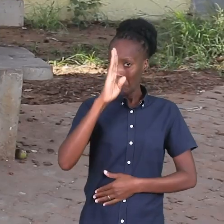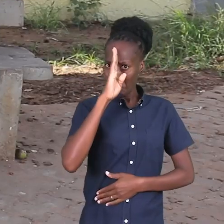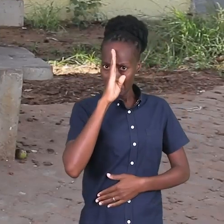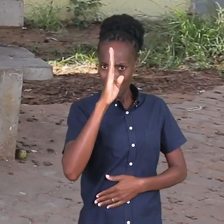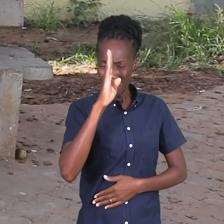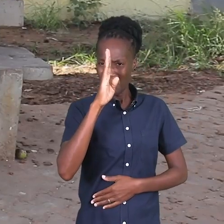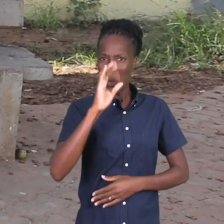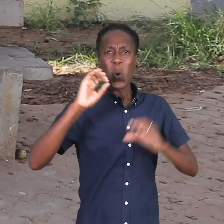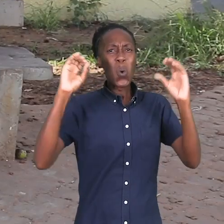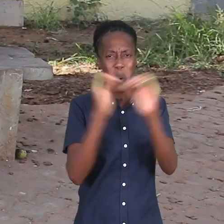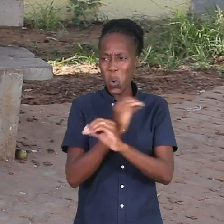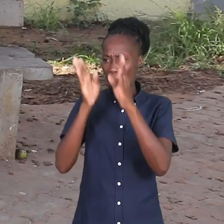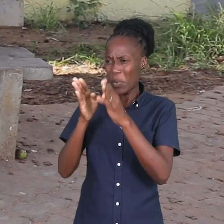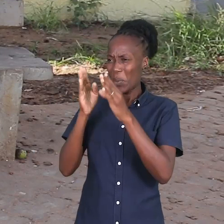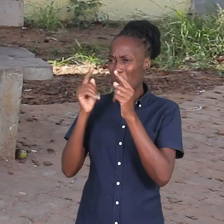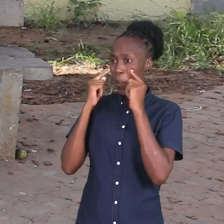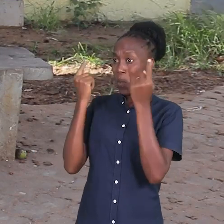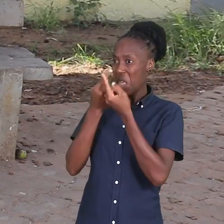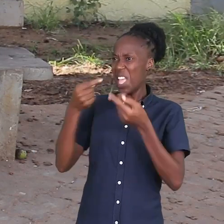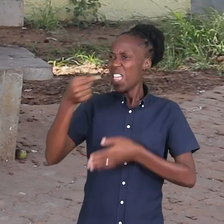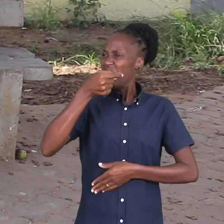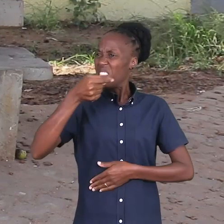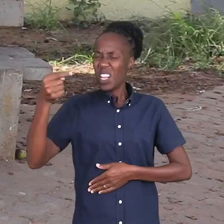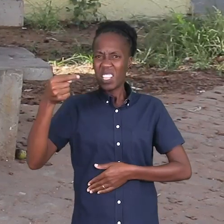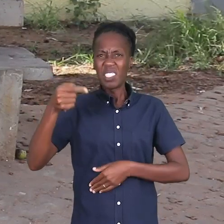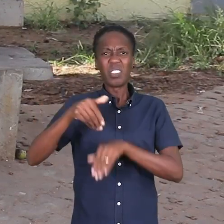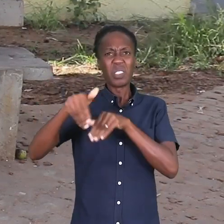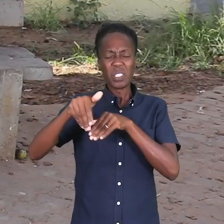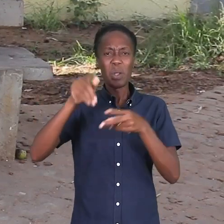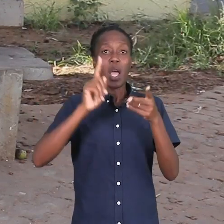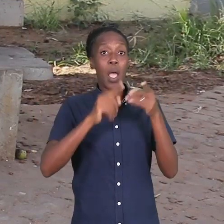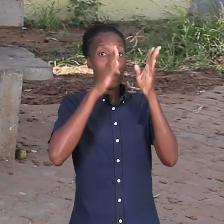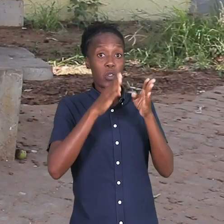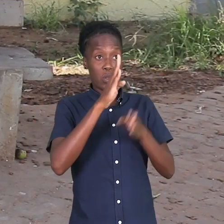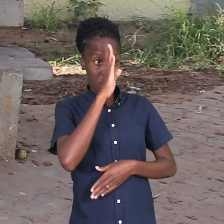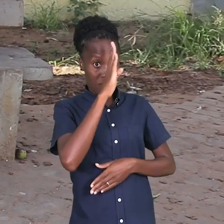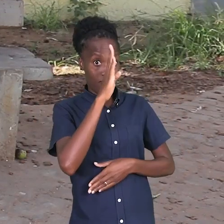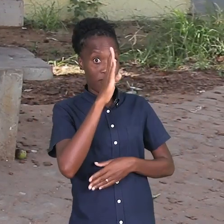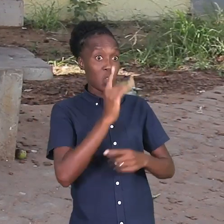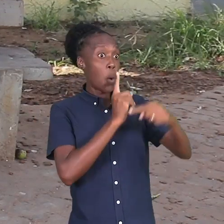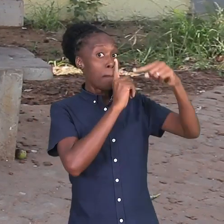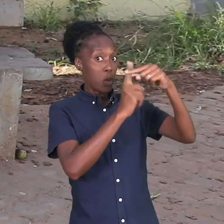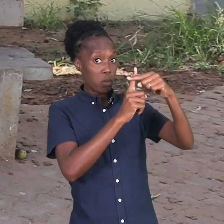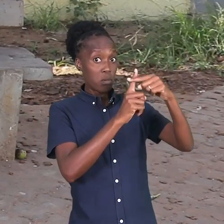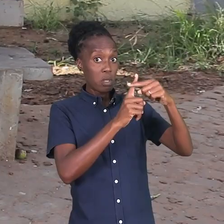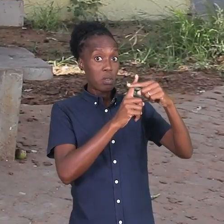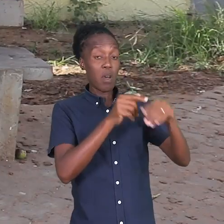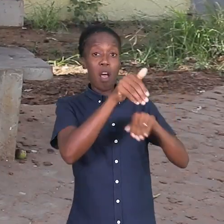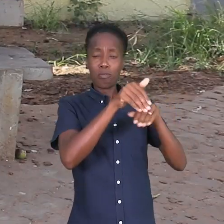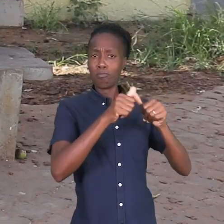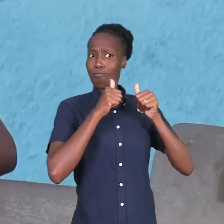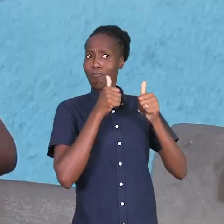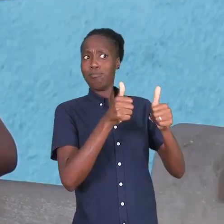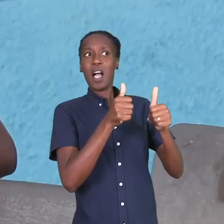um comportamento negativo e uma pessoa que tem um comportamento positivo, claramente que eu vou seguir aquilo que tem um comportamento positivo,